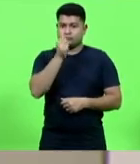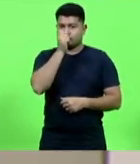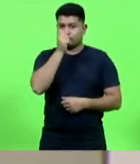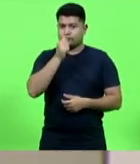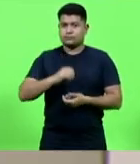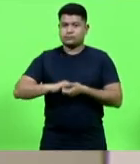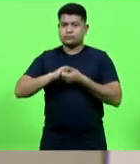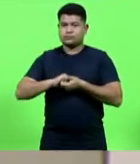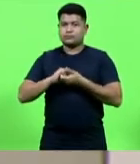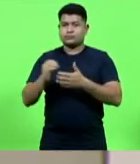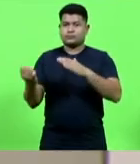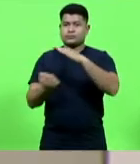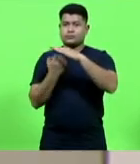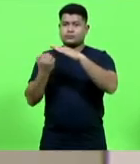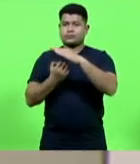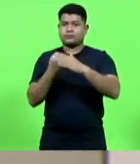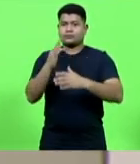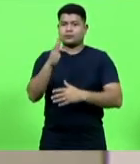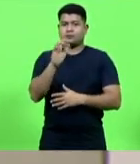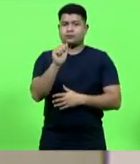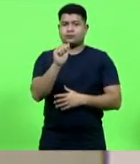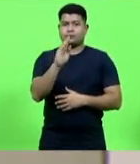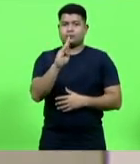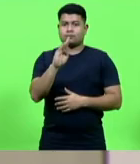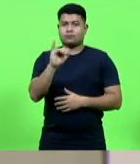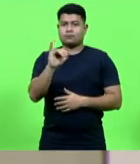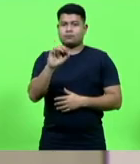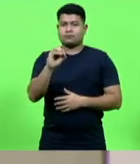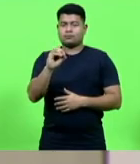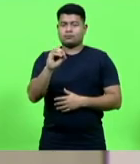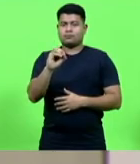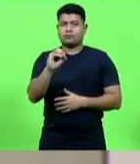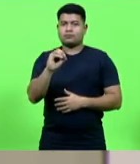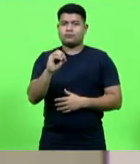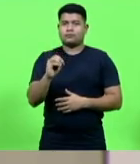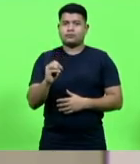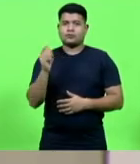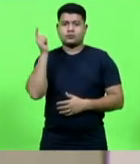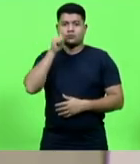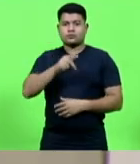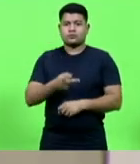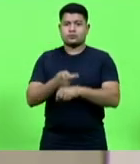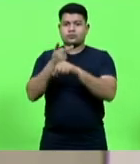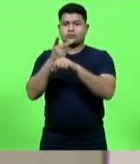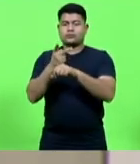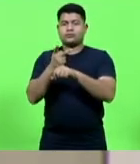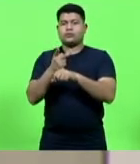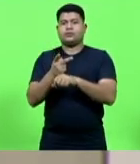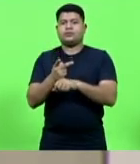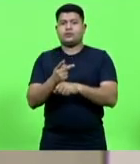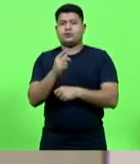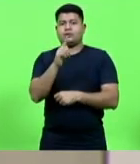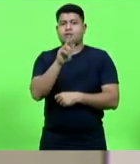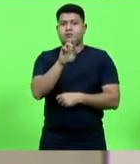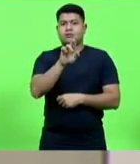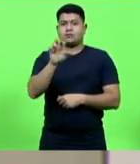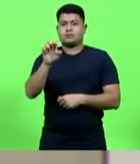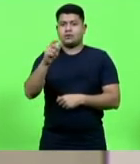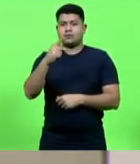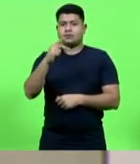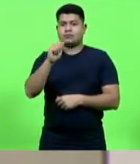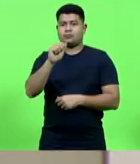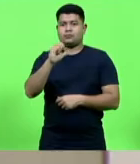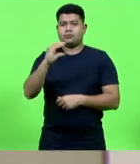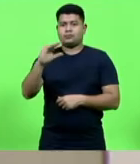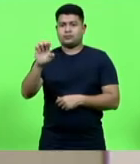empresa Fábio Perini, por ter sido premiada na non-edição do prêmio Green, Please the Work. Em discussão,